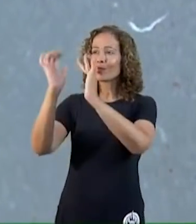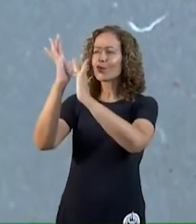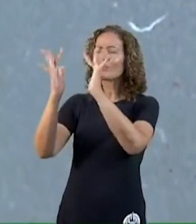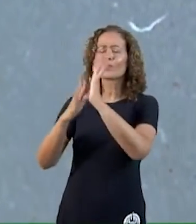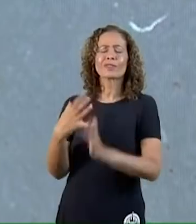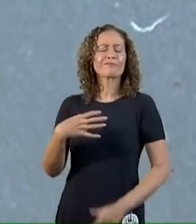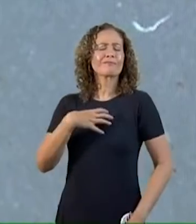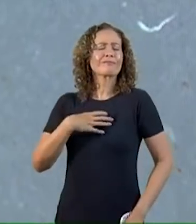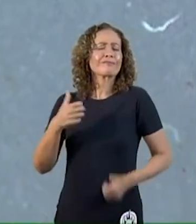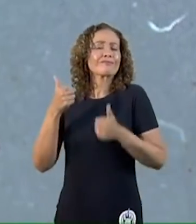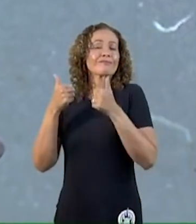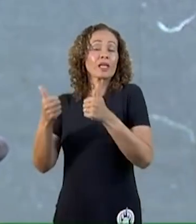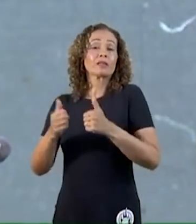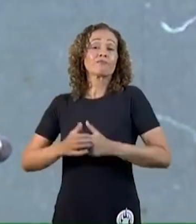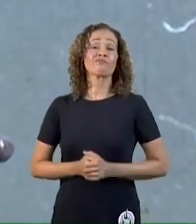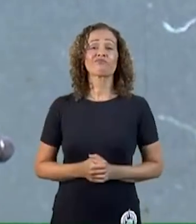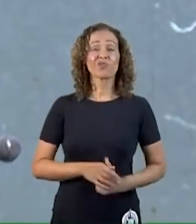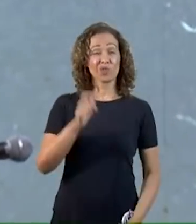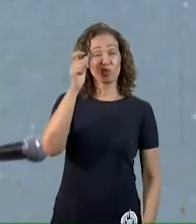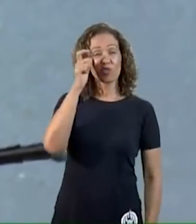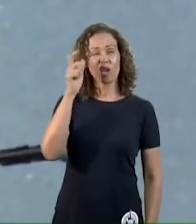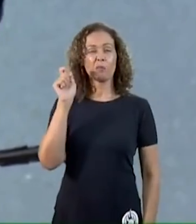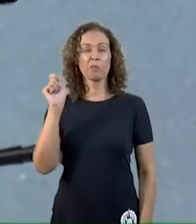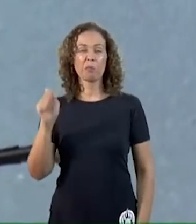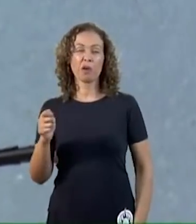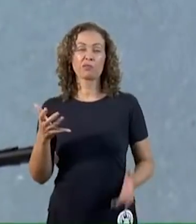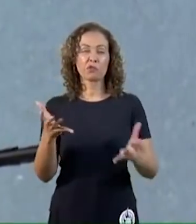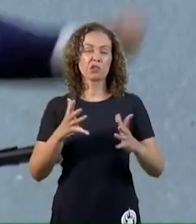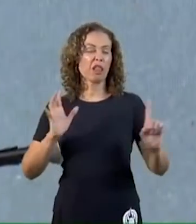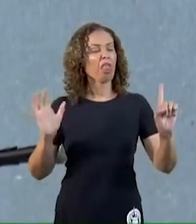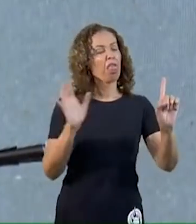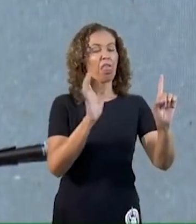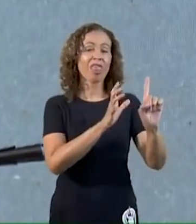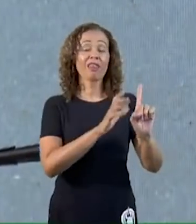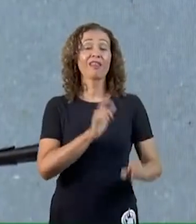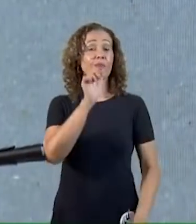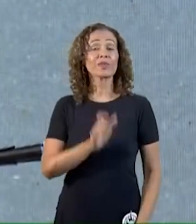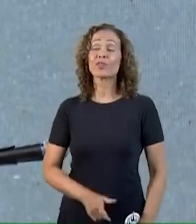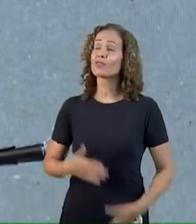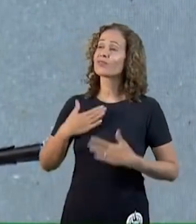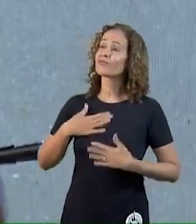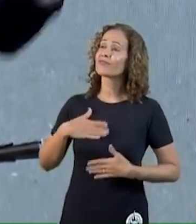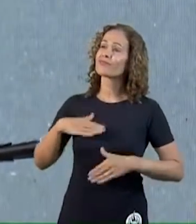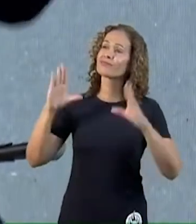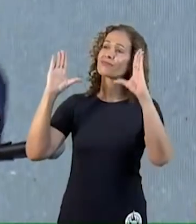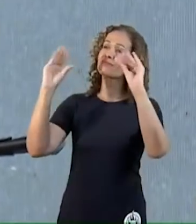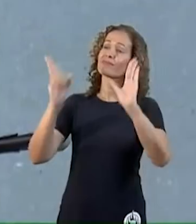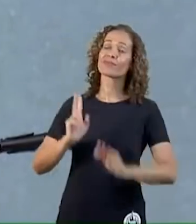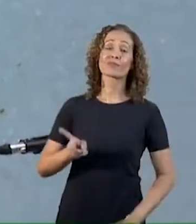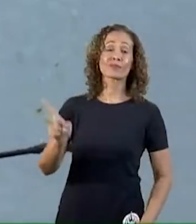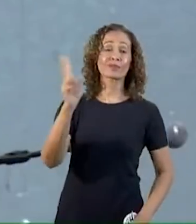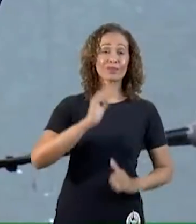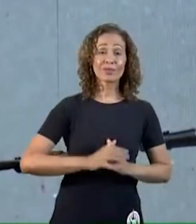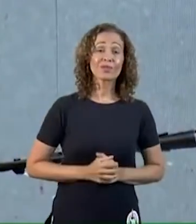o Satanás pode virar do avesso que ele não arranca um xingamento de uma pessoa dessa. Quem sabe você está sentado